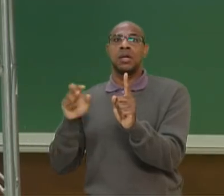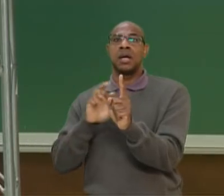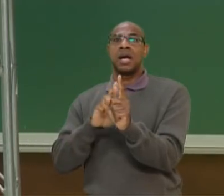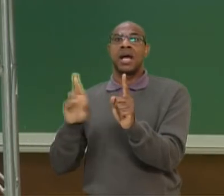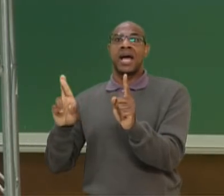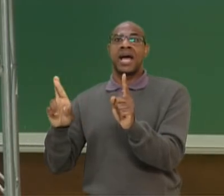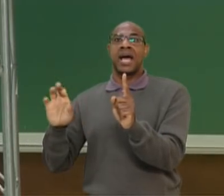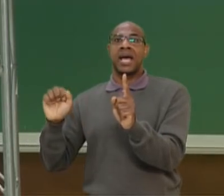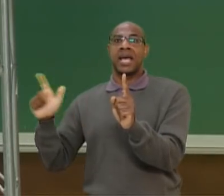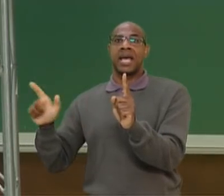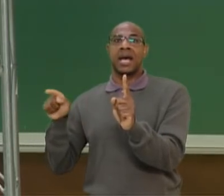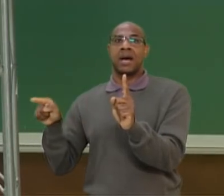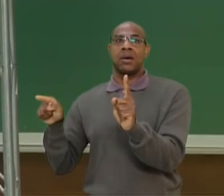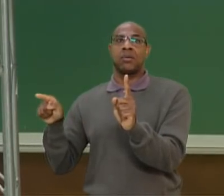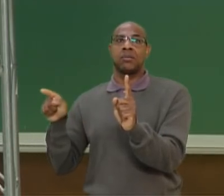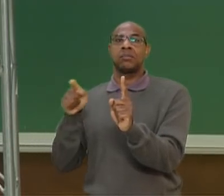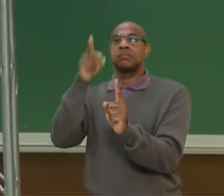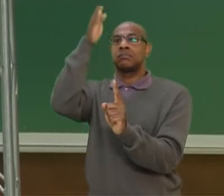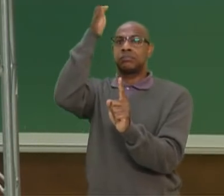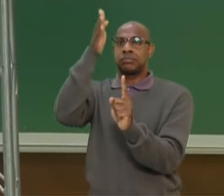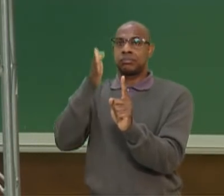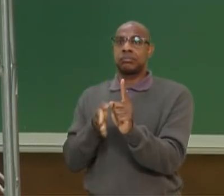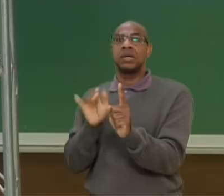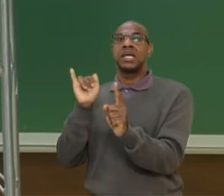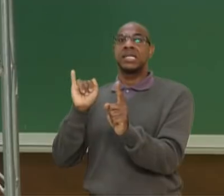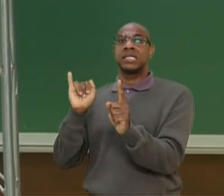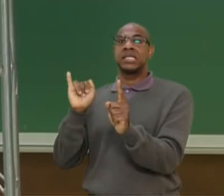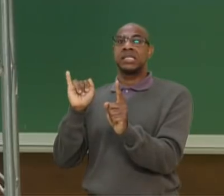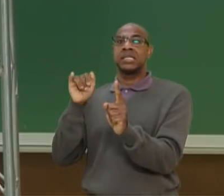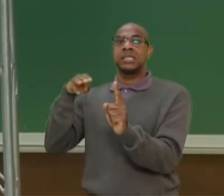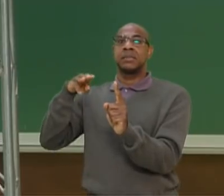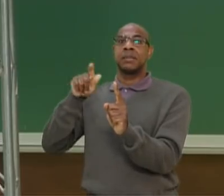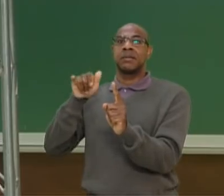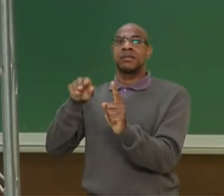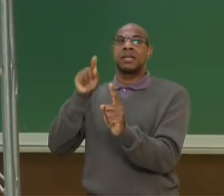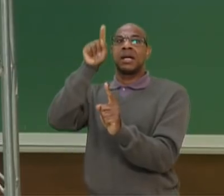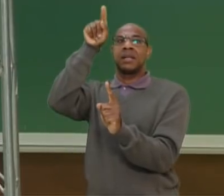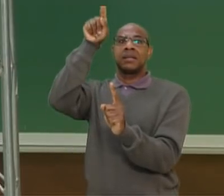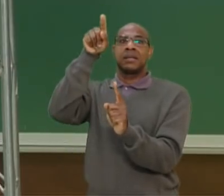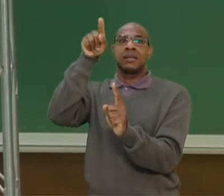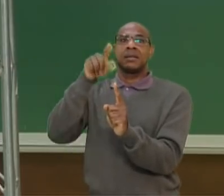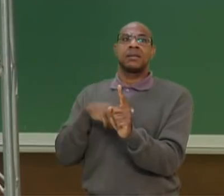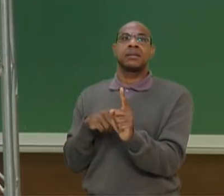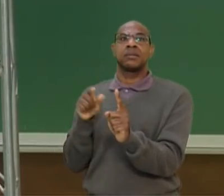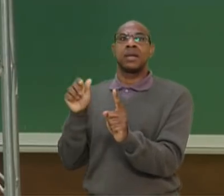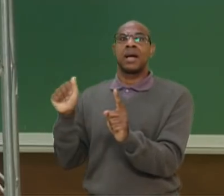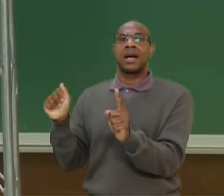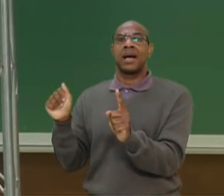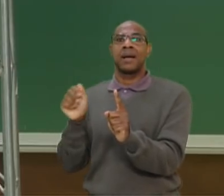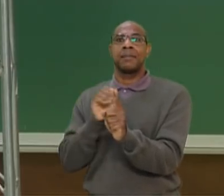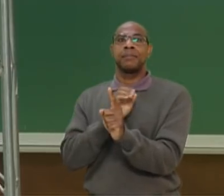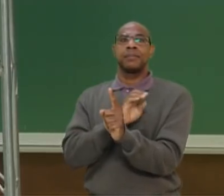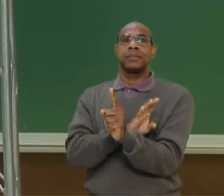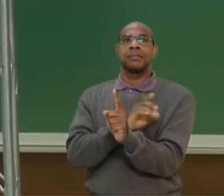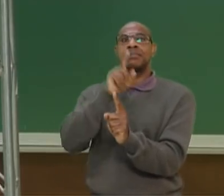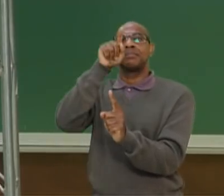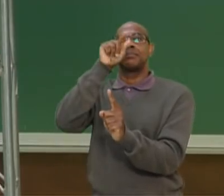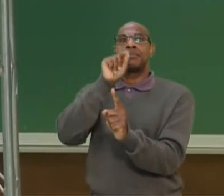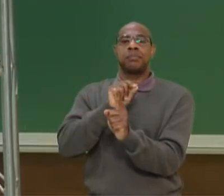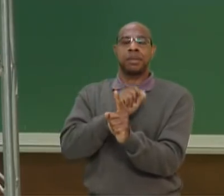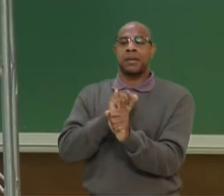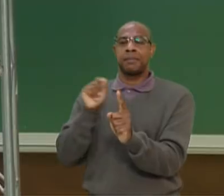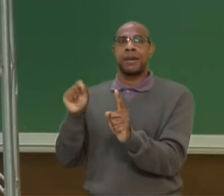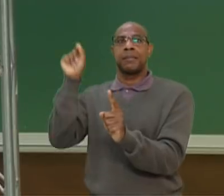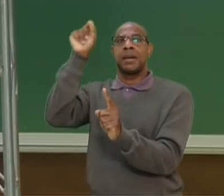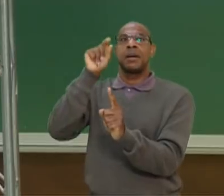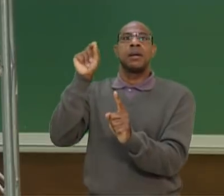parte imaginária. Temos 4 pontos, ponto A, ponto B, ponto C e o ponto D. O ponto A aqui,